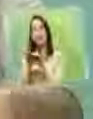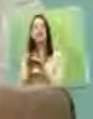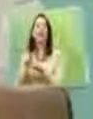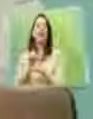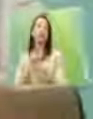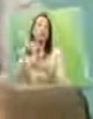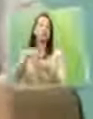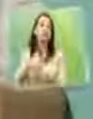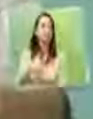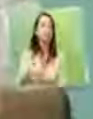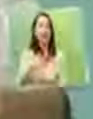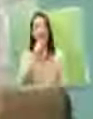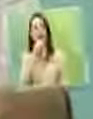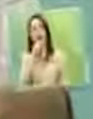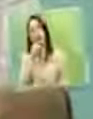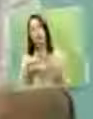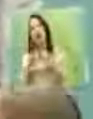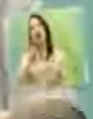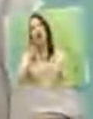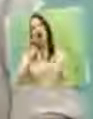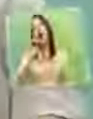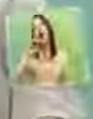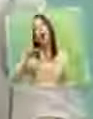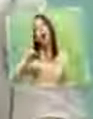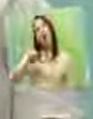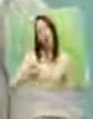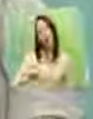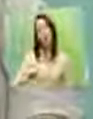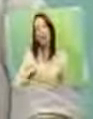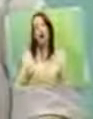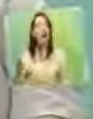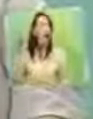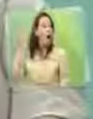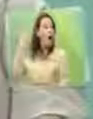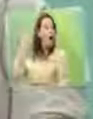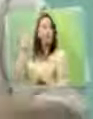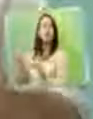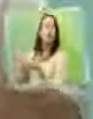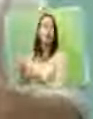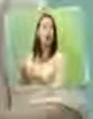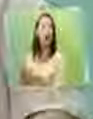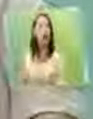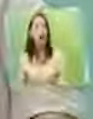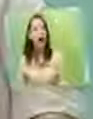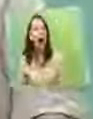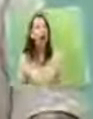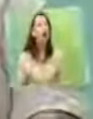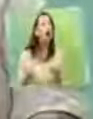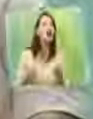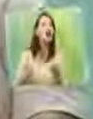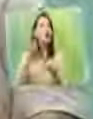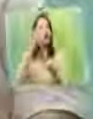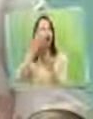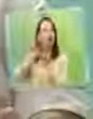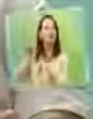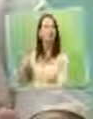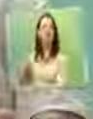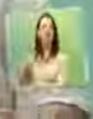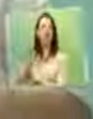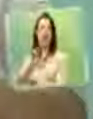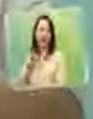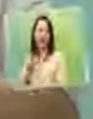exemplo, a questão da ideia da República em Roma, e da ideia da República hoje. Que é um pouco modificado. Então, eu acho